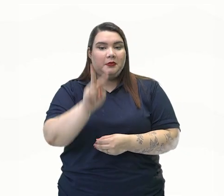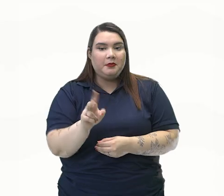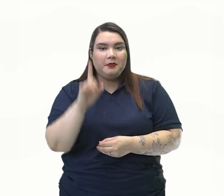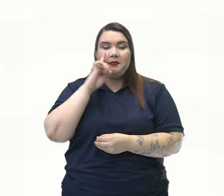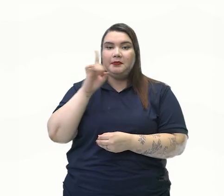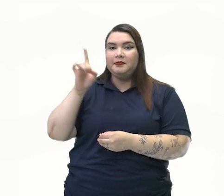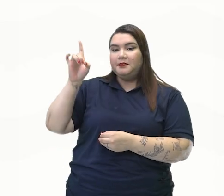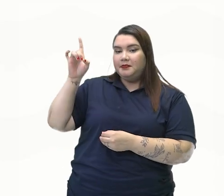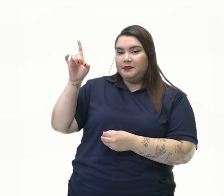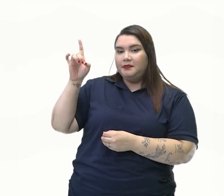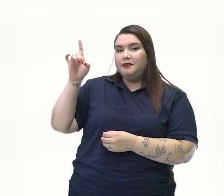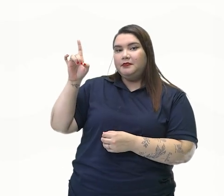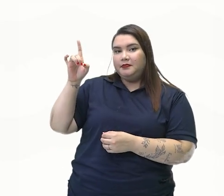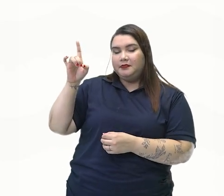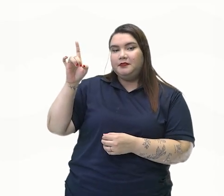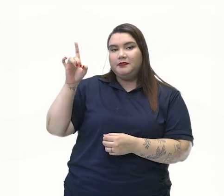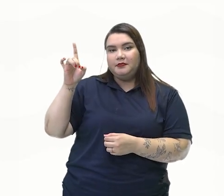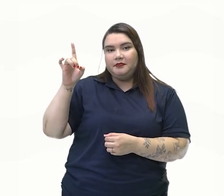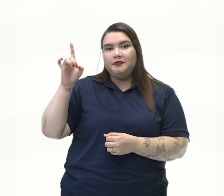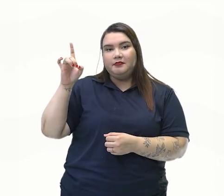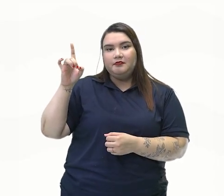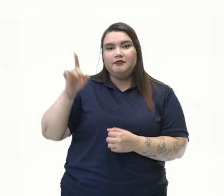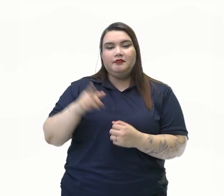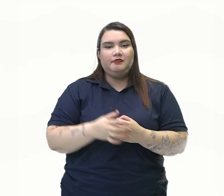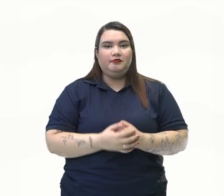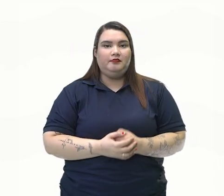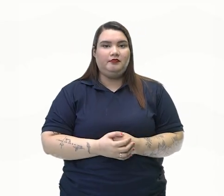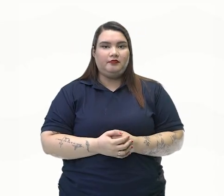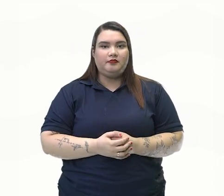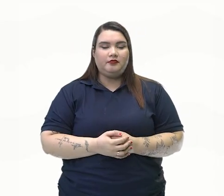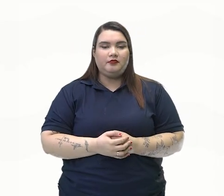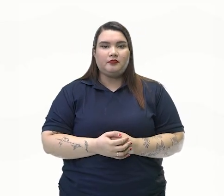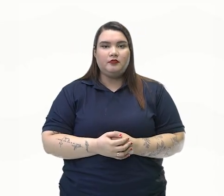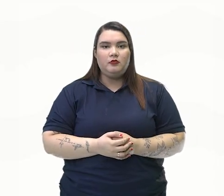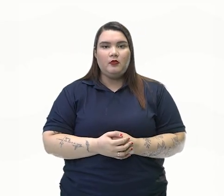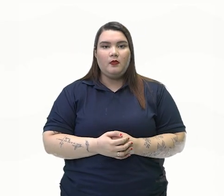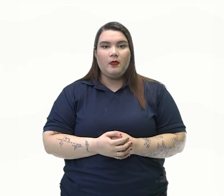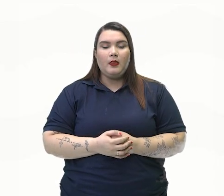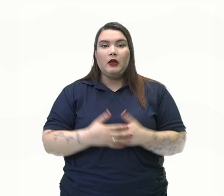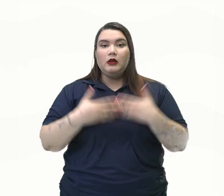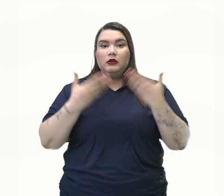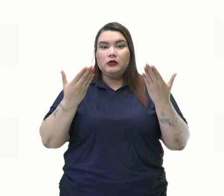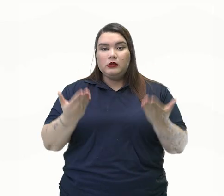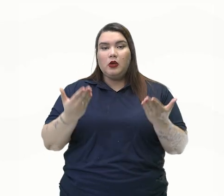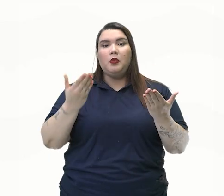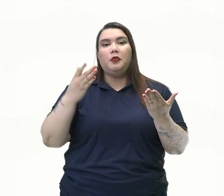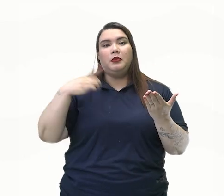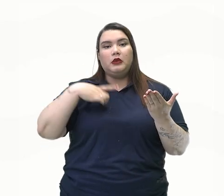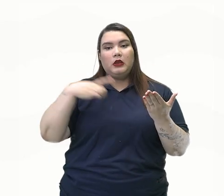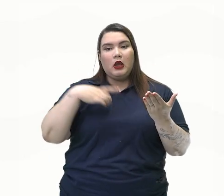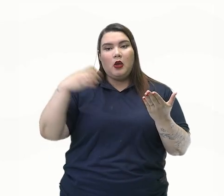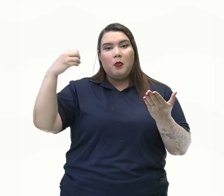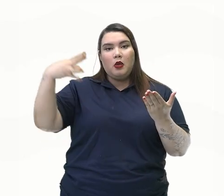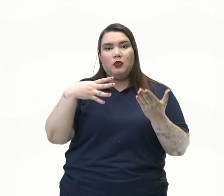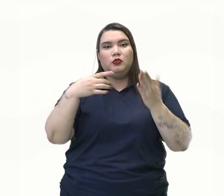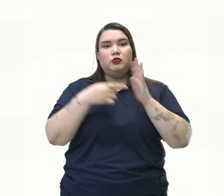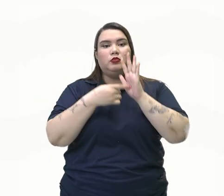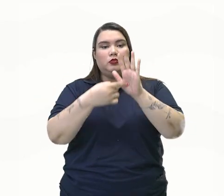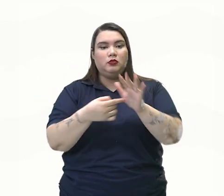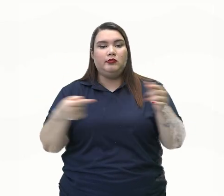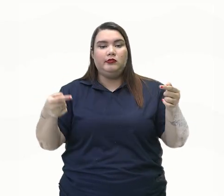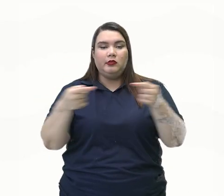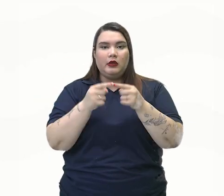olhamos para a Cecília dentro da piscina, a luz vinda da parte submersa do